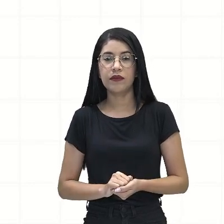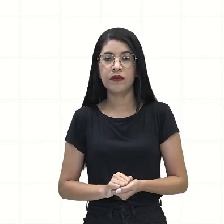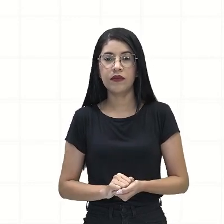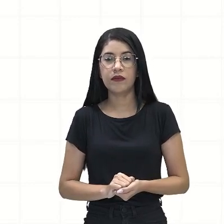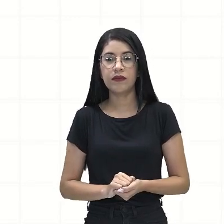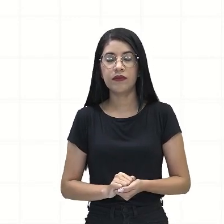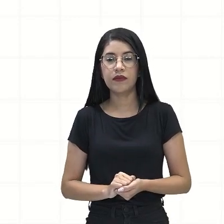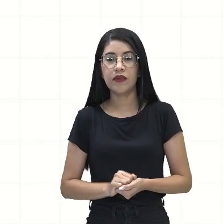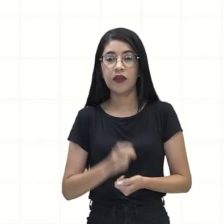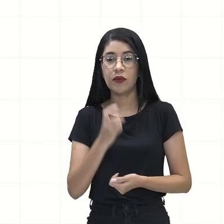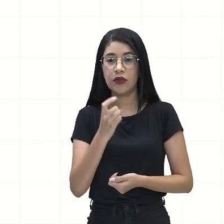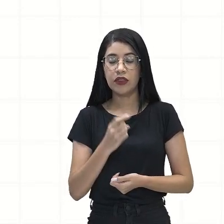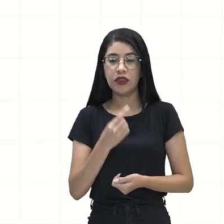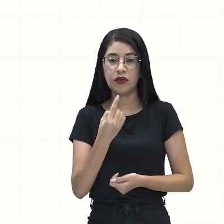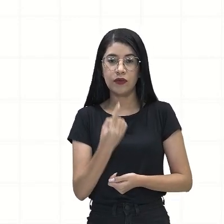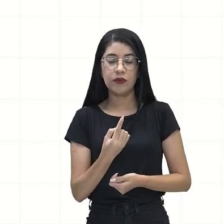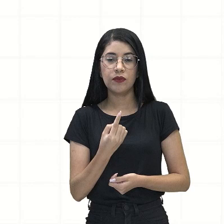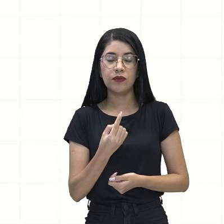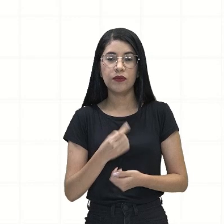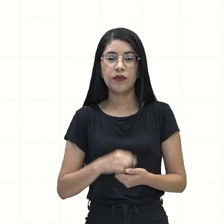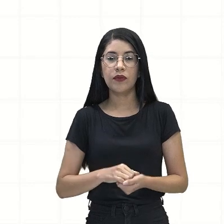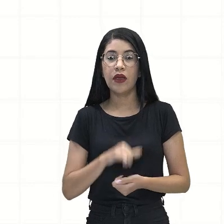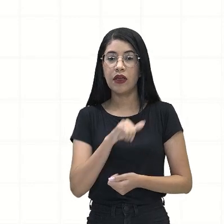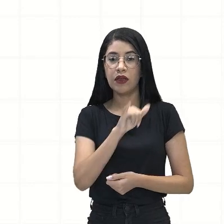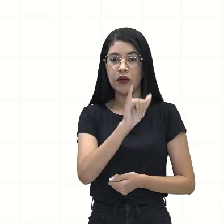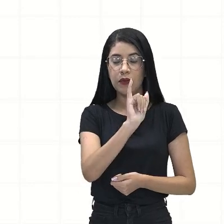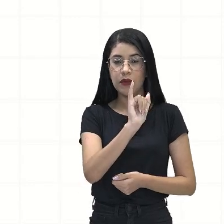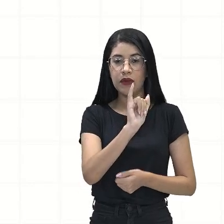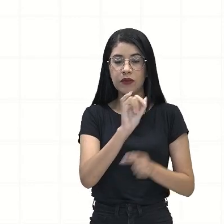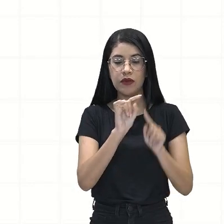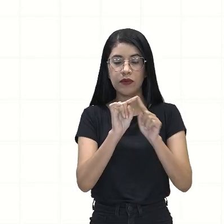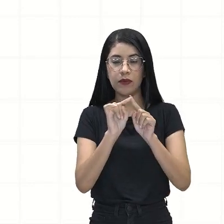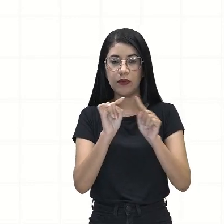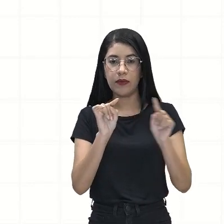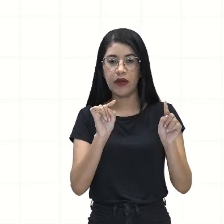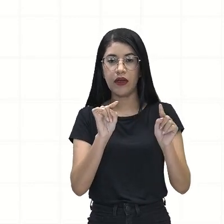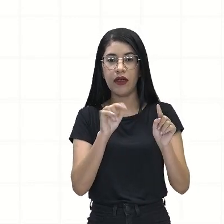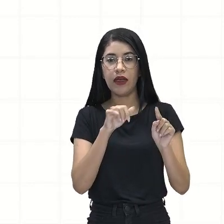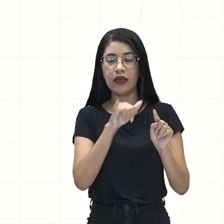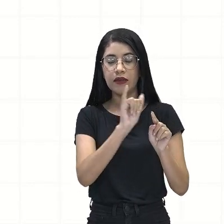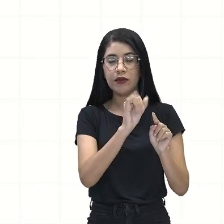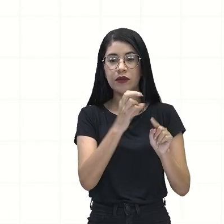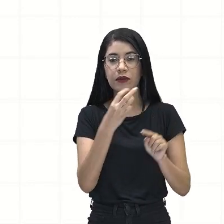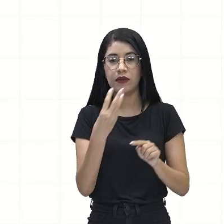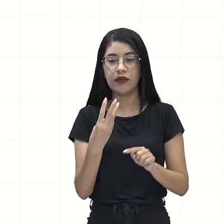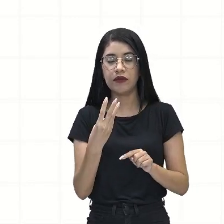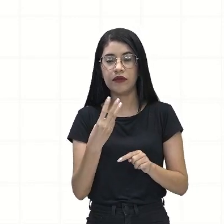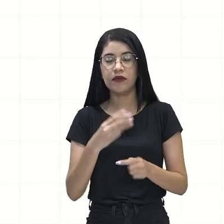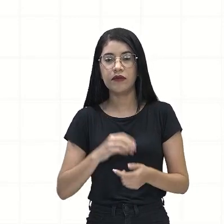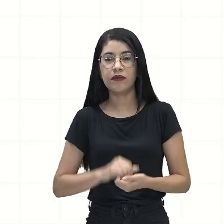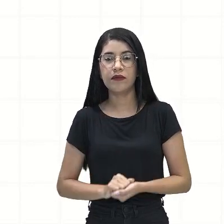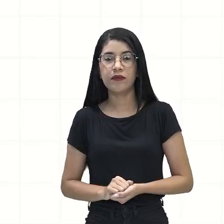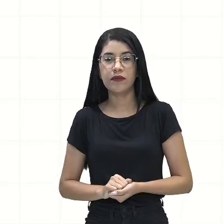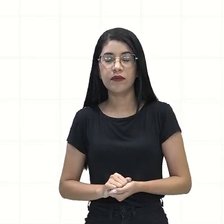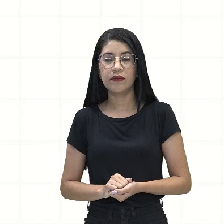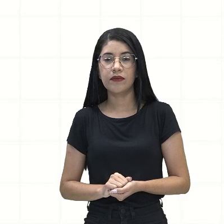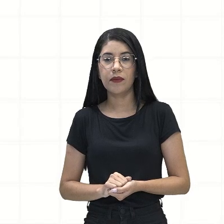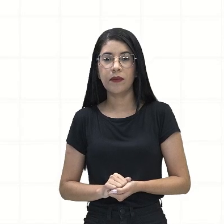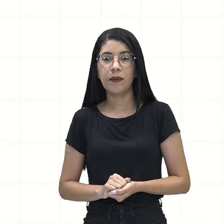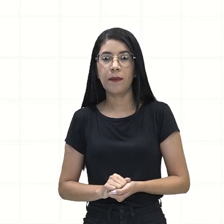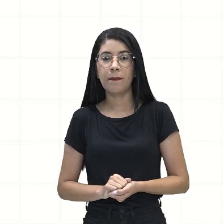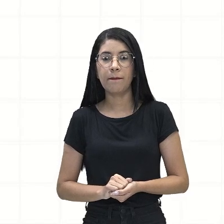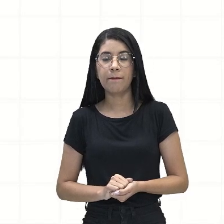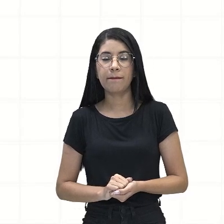1. E o Y, ligo no eixo do Y e foi igual a 3. Então, está aqui o 3. Então, depois que